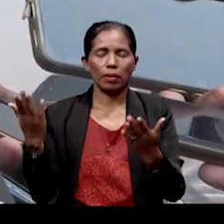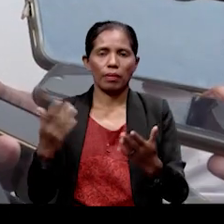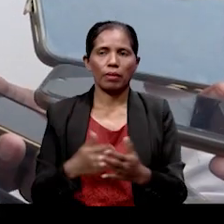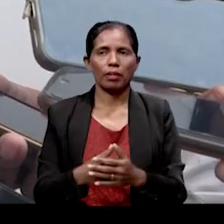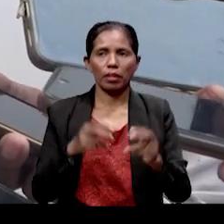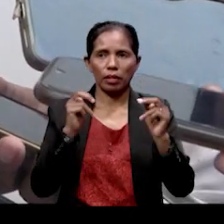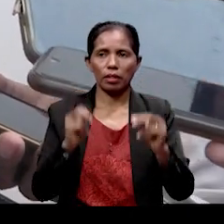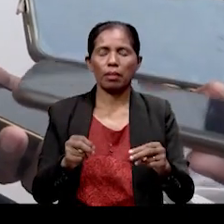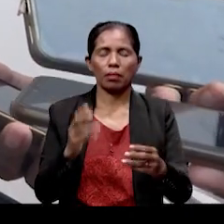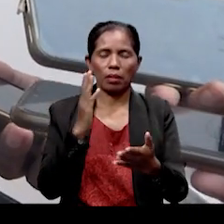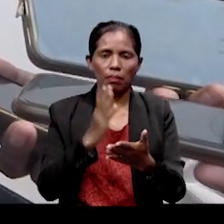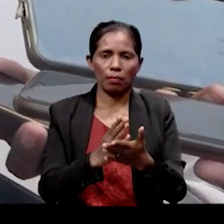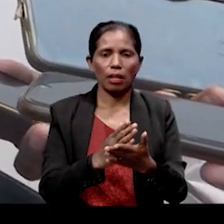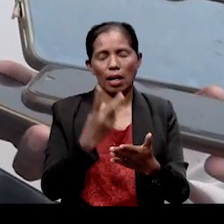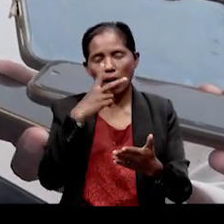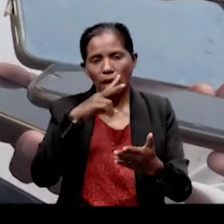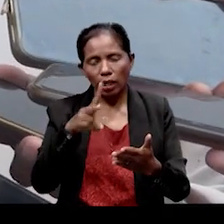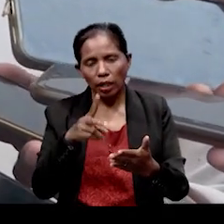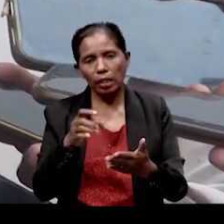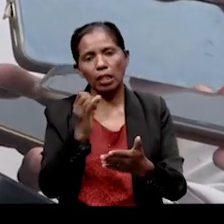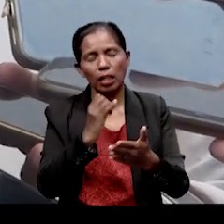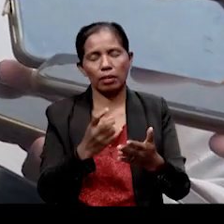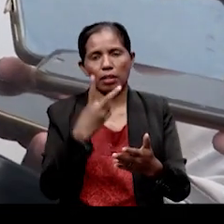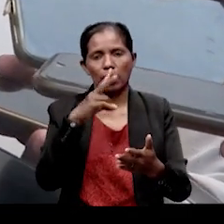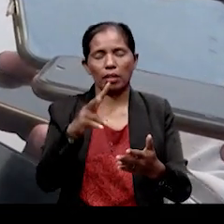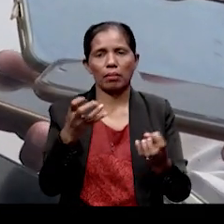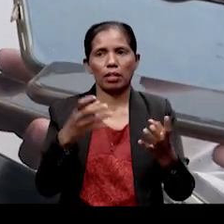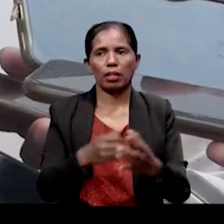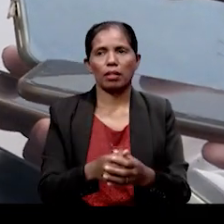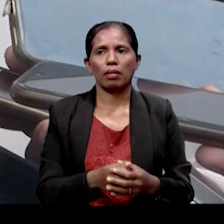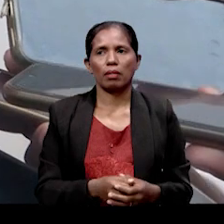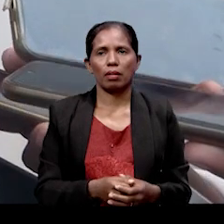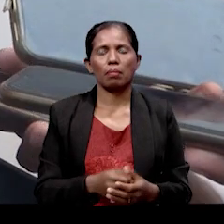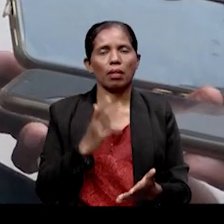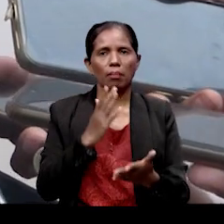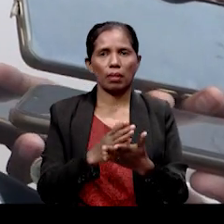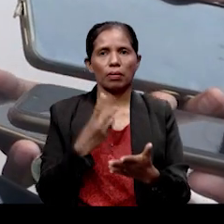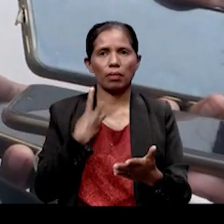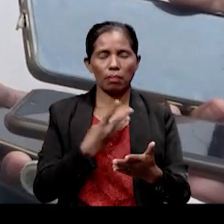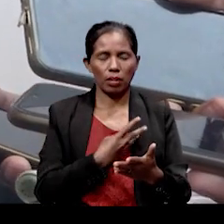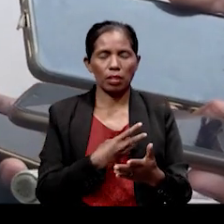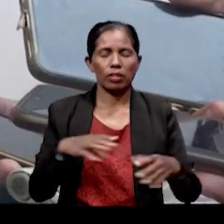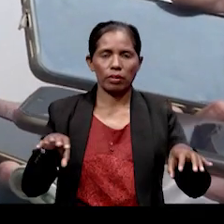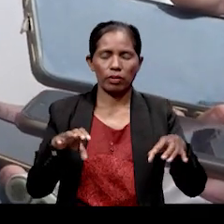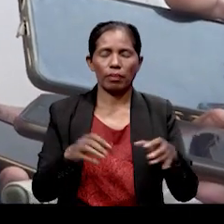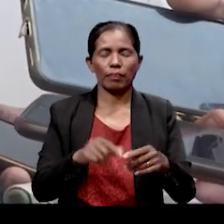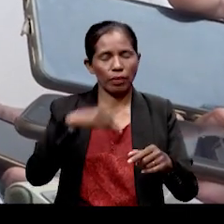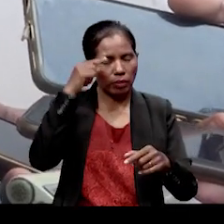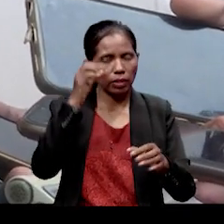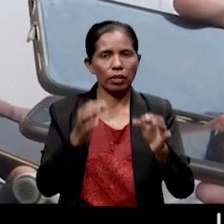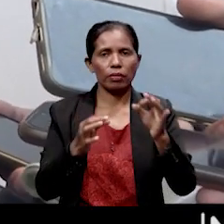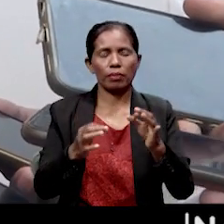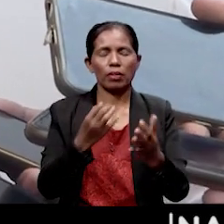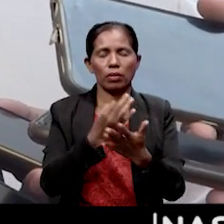tem que ba site visit ba sirne tem que epa irene ba empata hotona governante nemo sateten mas ke fundo